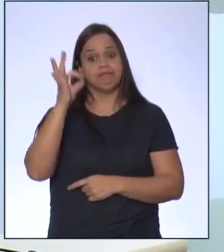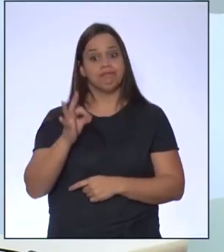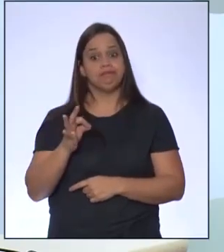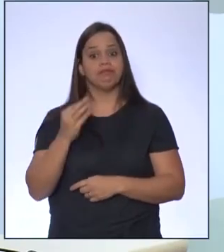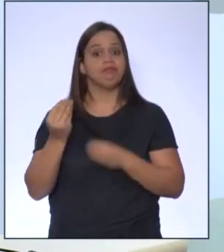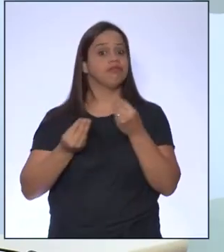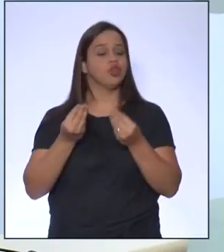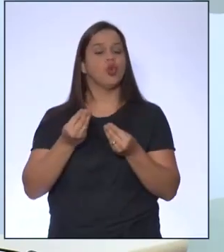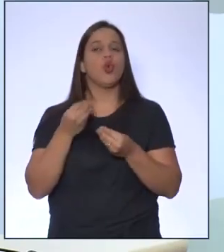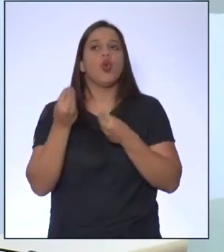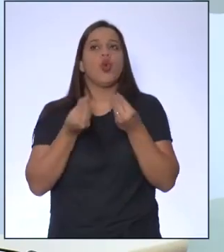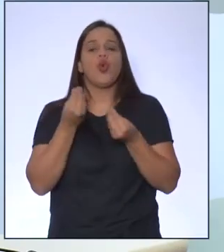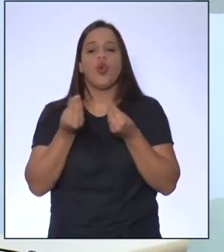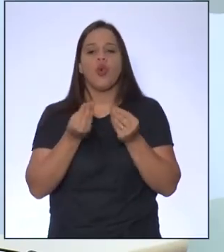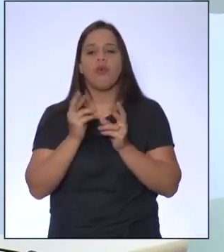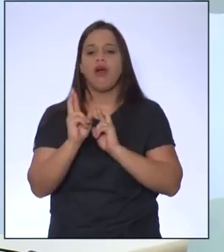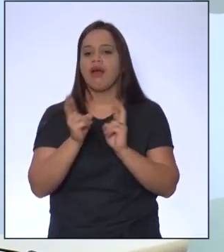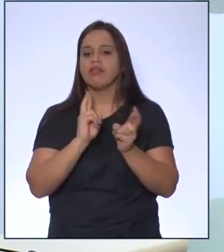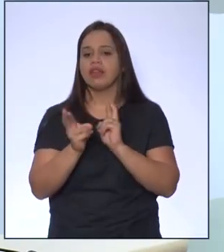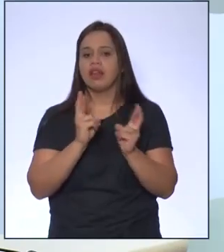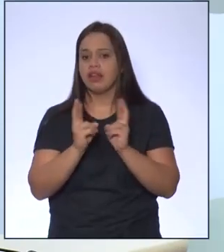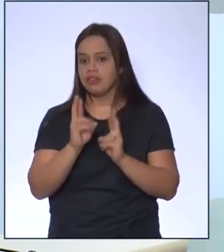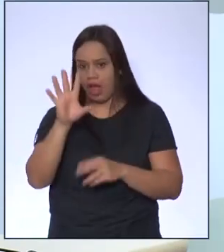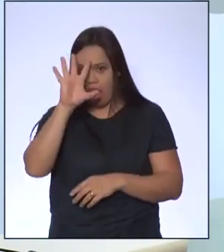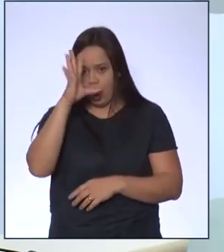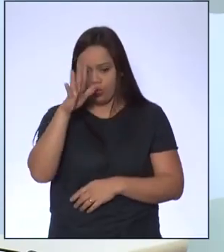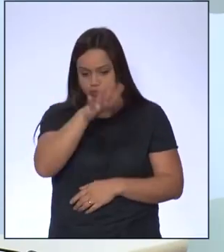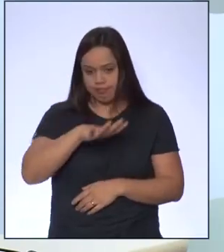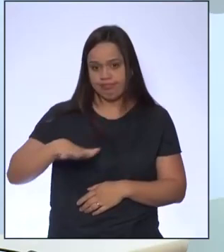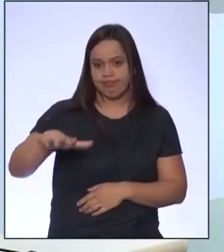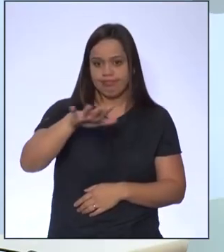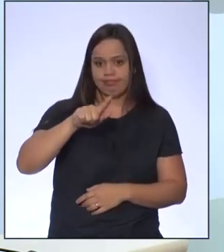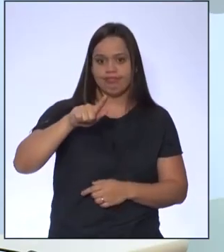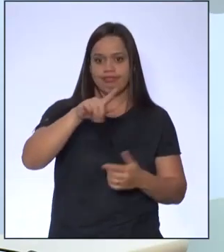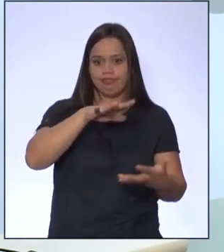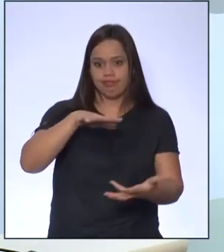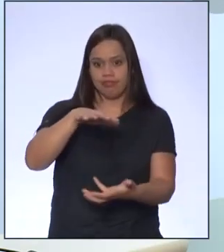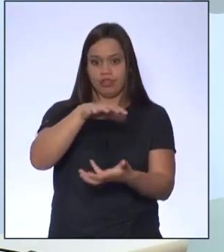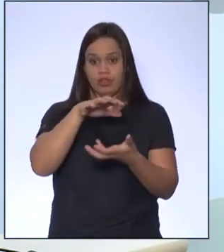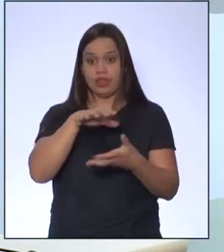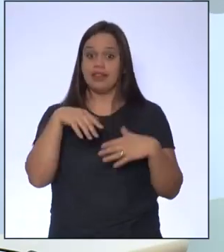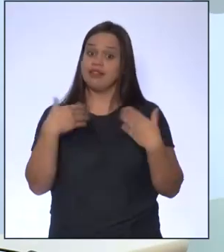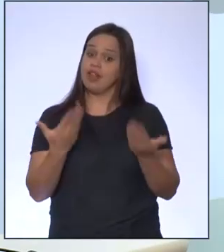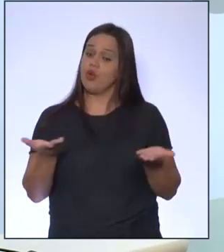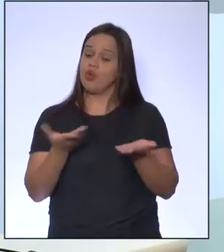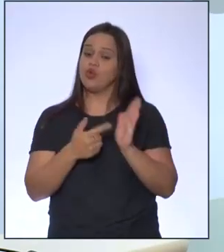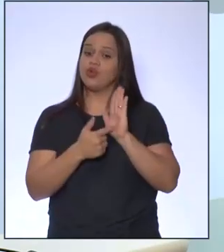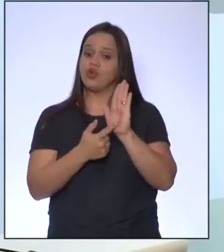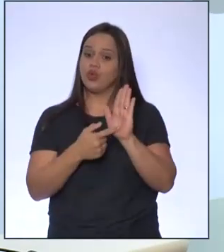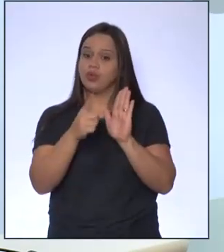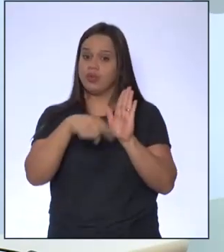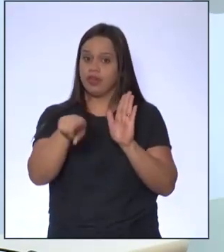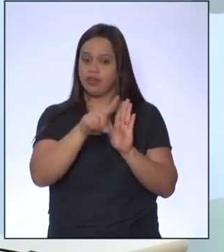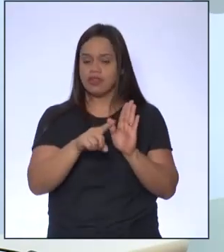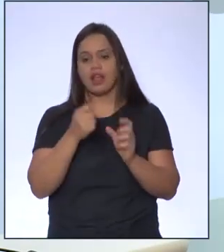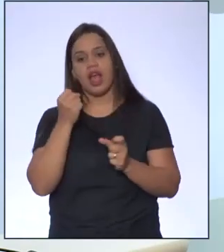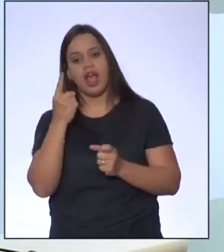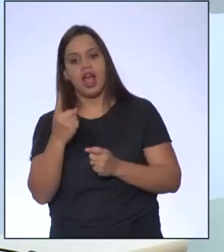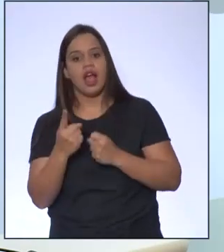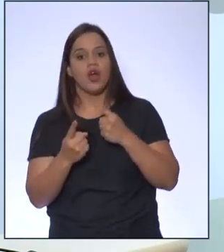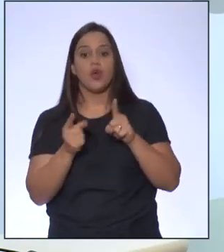como as relações acontecem no espaço geográfico. Então, nós trouxemos para vocês algumas